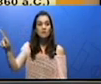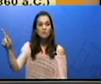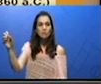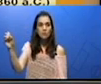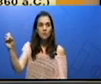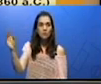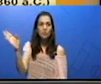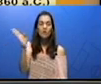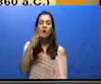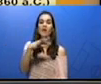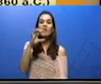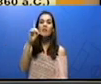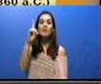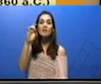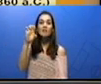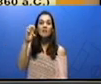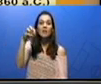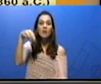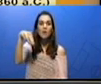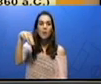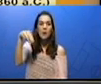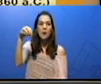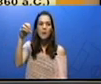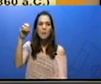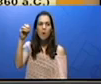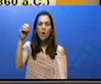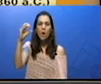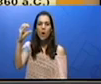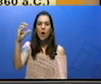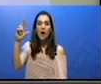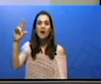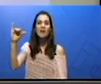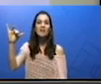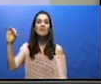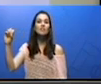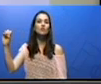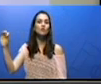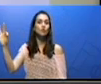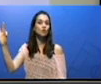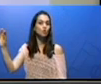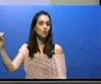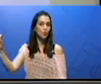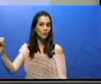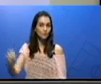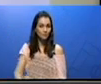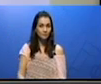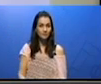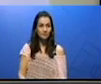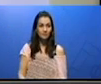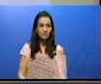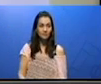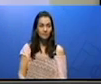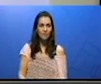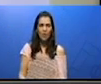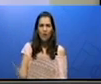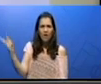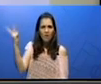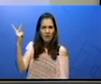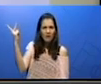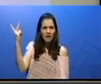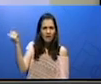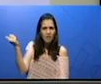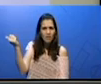de 470 a 360 a.C. Eles mais ou menos passaram-se